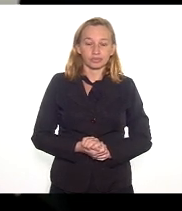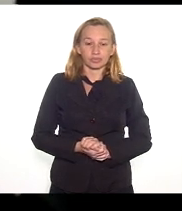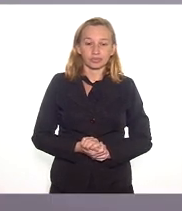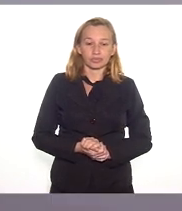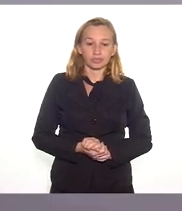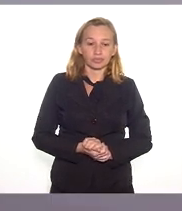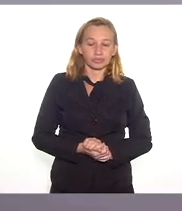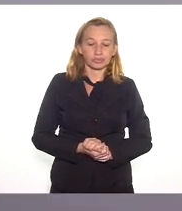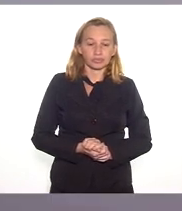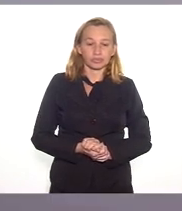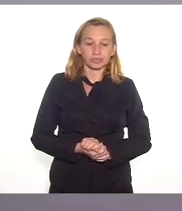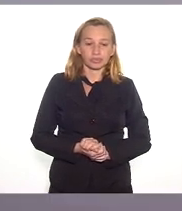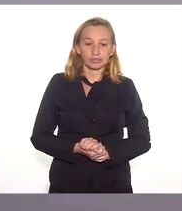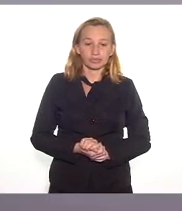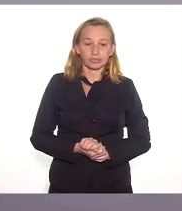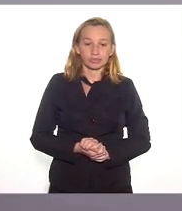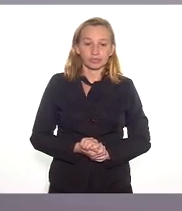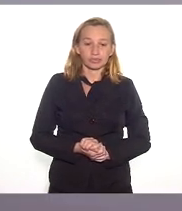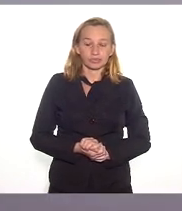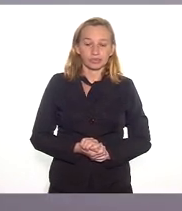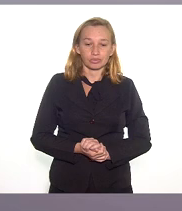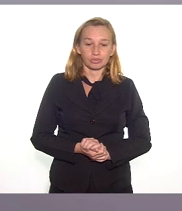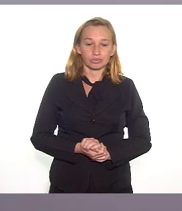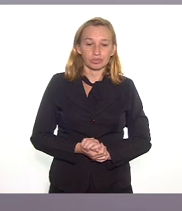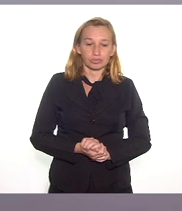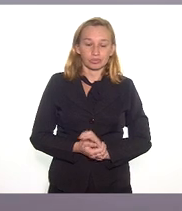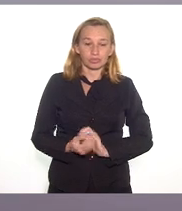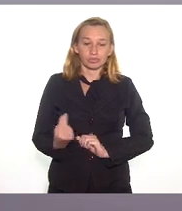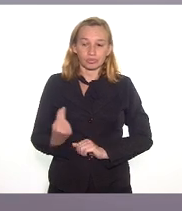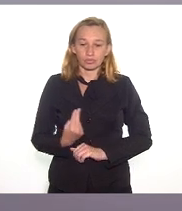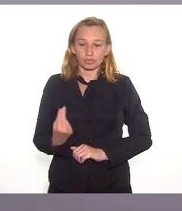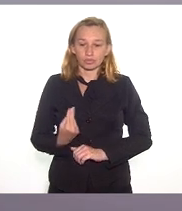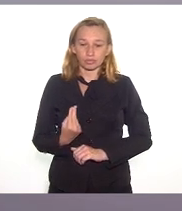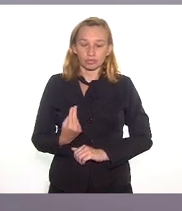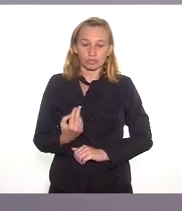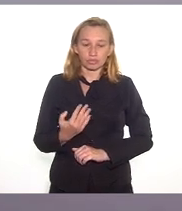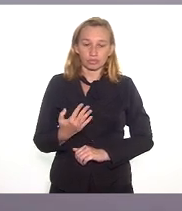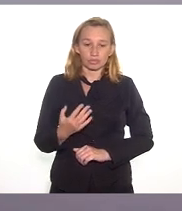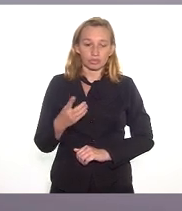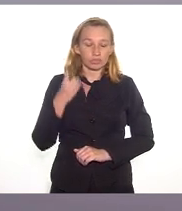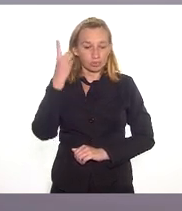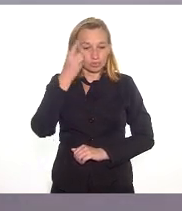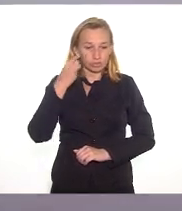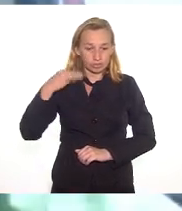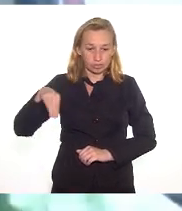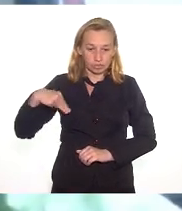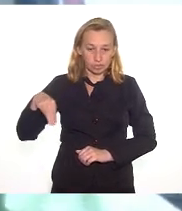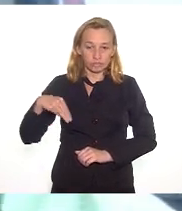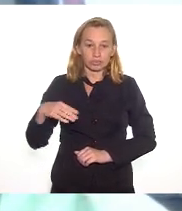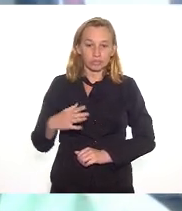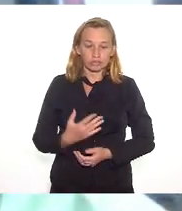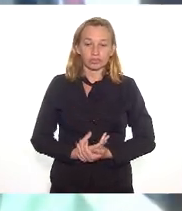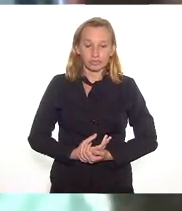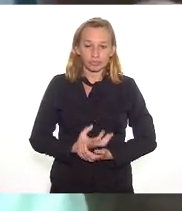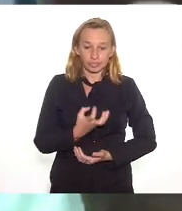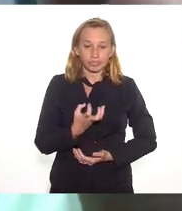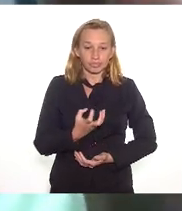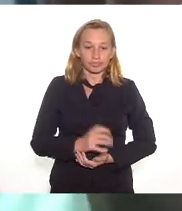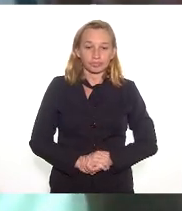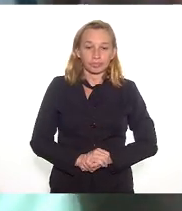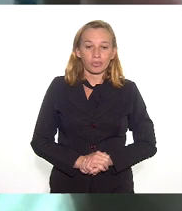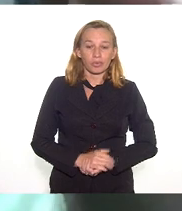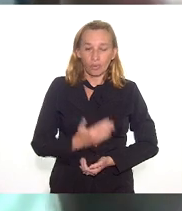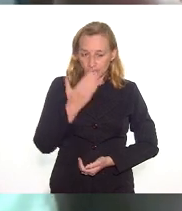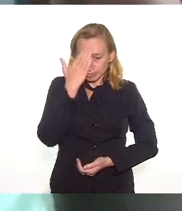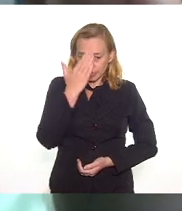Esse projeto, presidente, eu quero dar coautoria para o deputado Carlos Mink. Beleza. Okay. E os demais, que quiser.